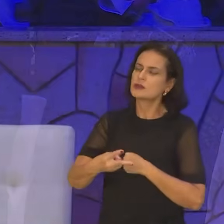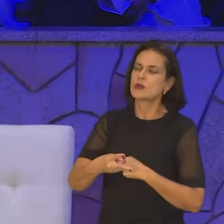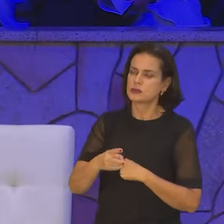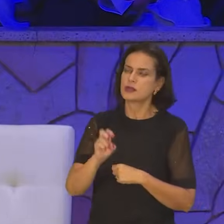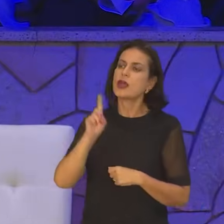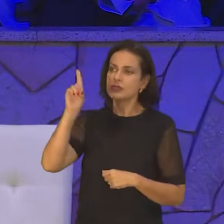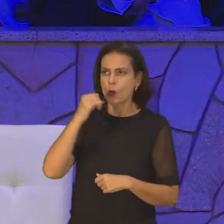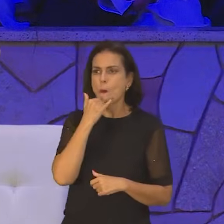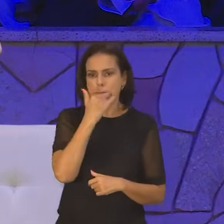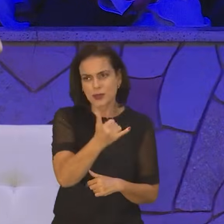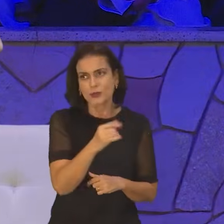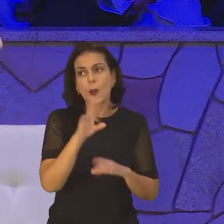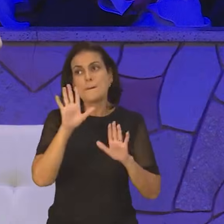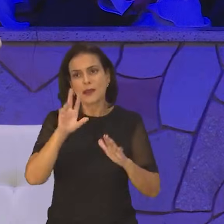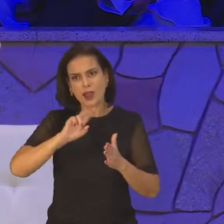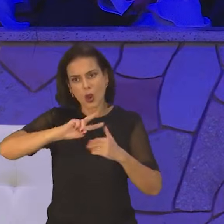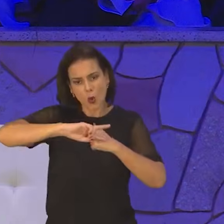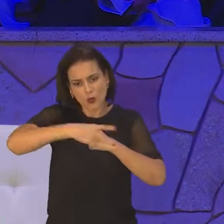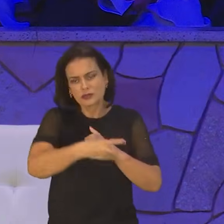consequência.